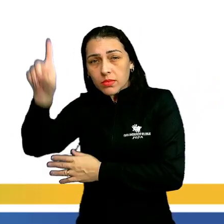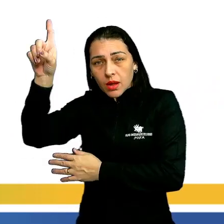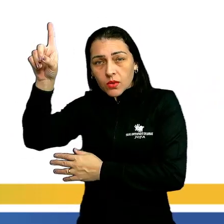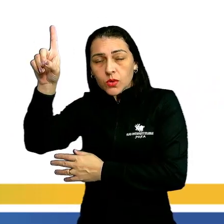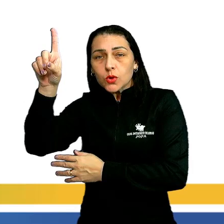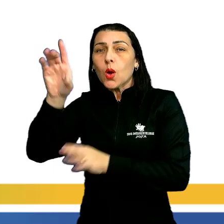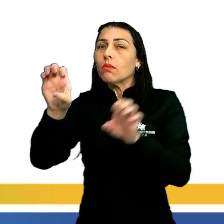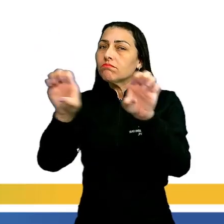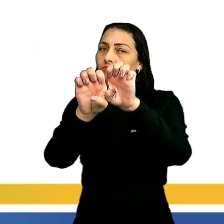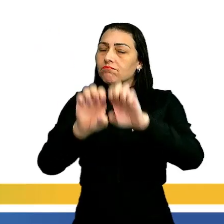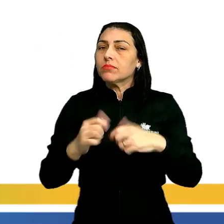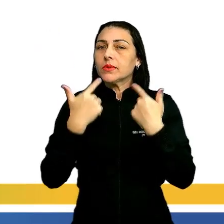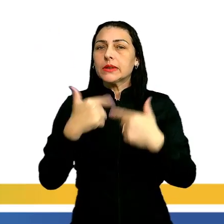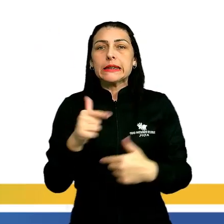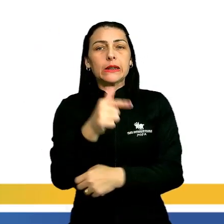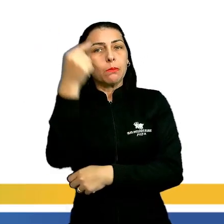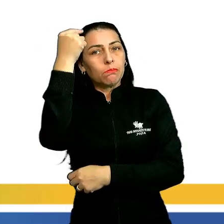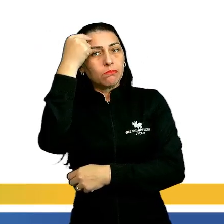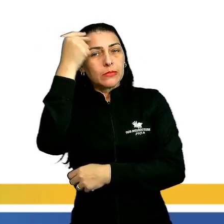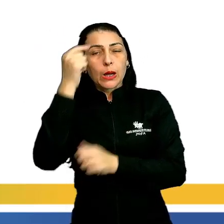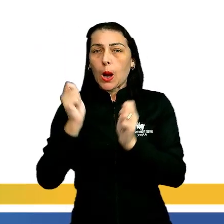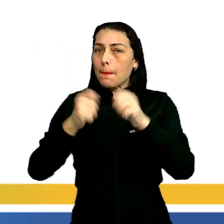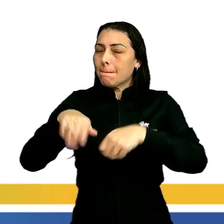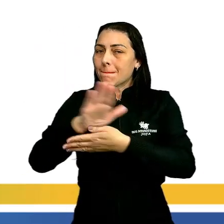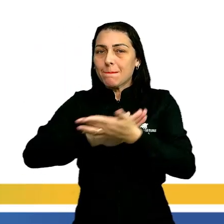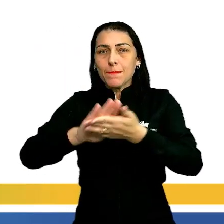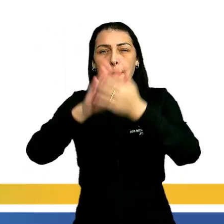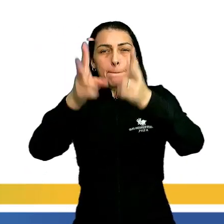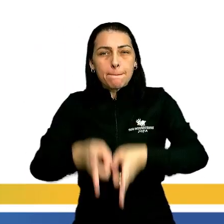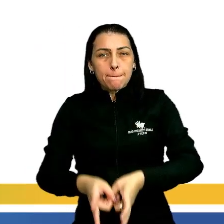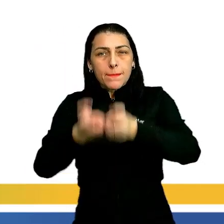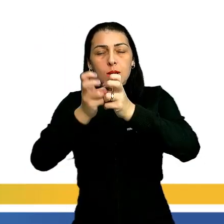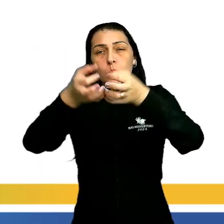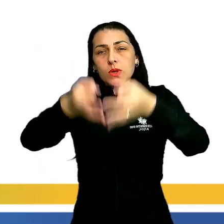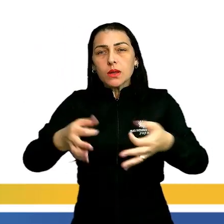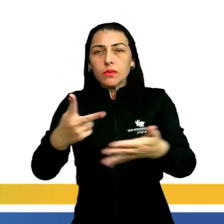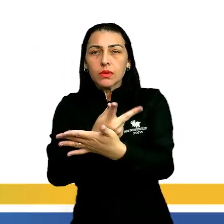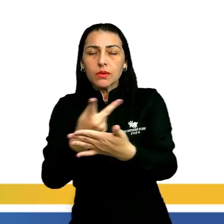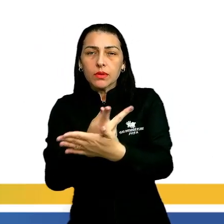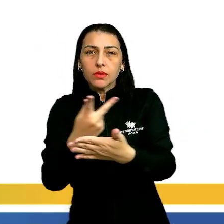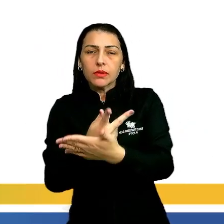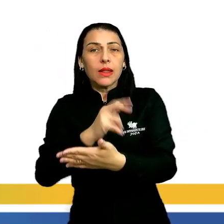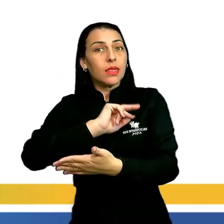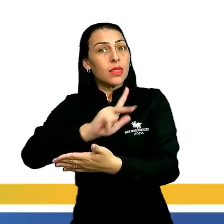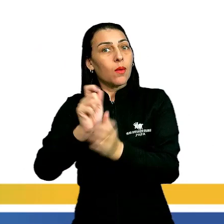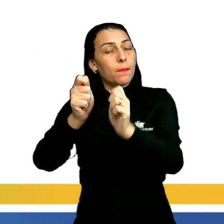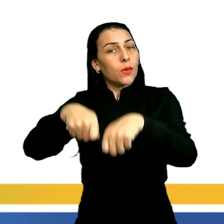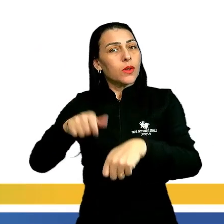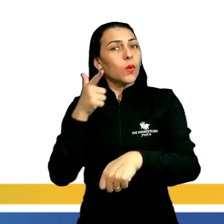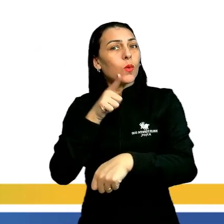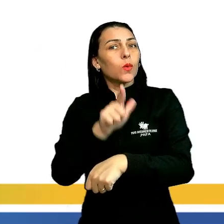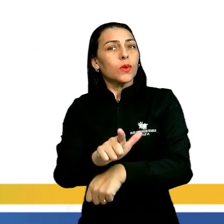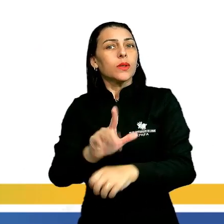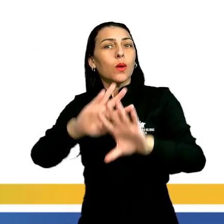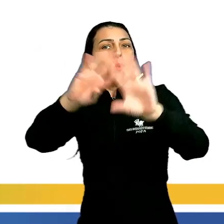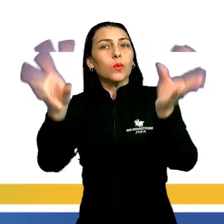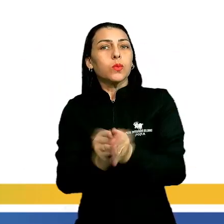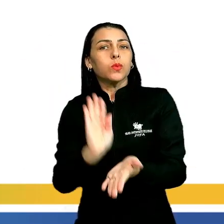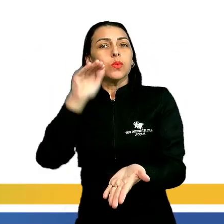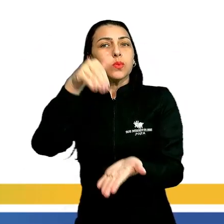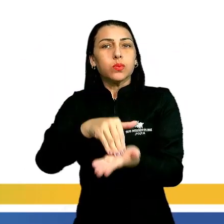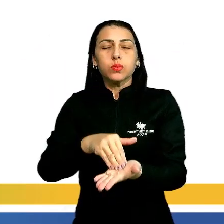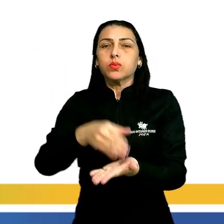linguagem, sem o raciocínio, sem aquela capacidade de perceber o certo e o errado, não é possível a gente chegar a